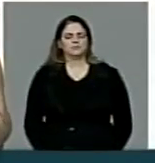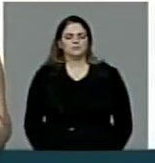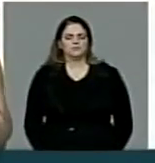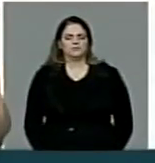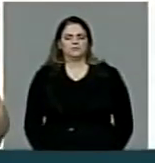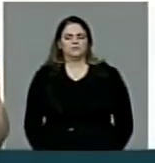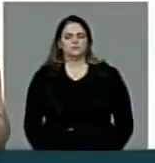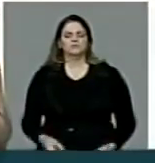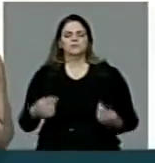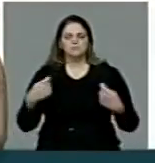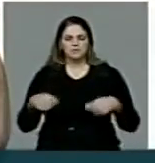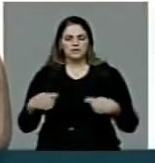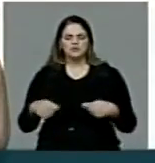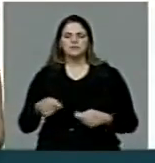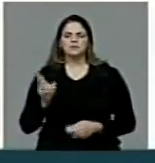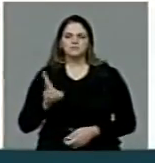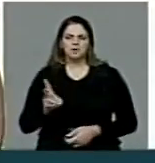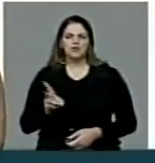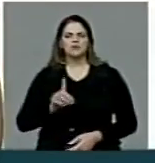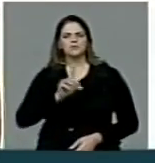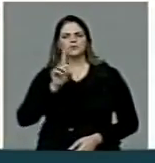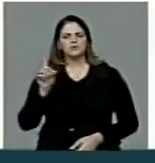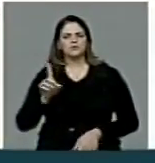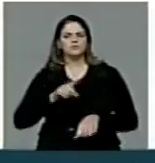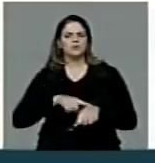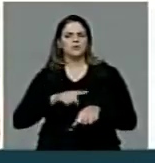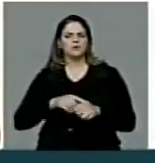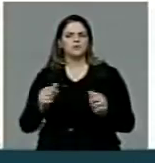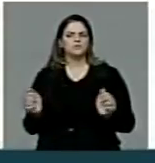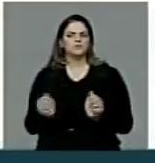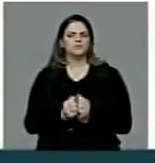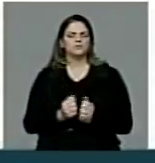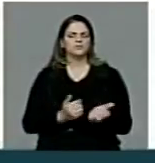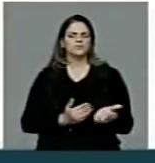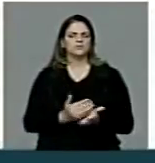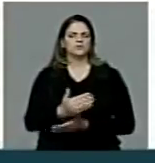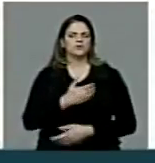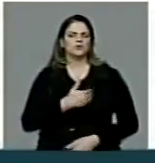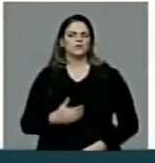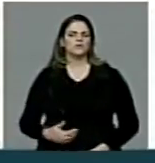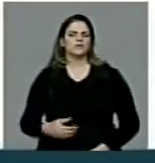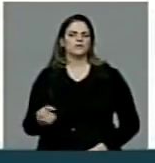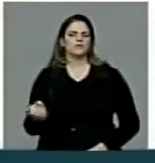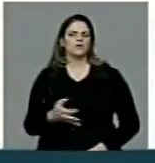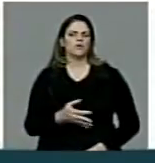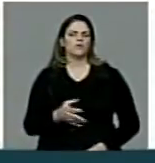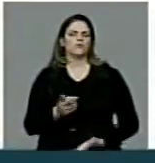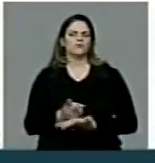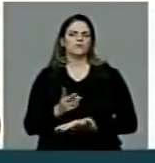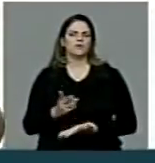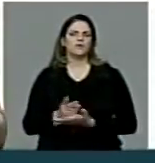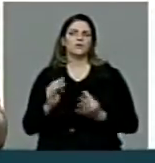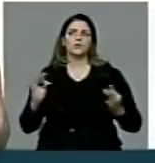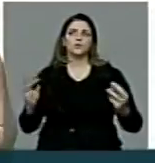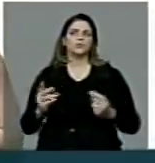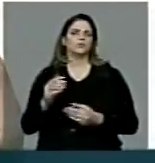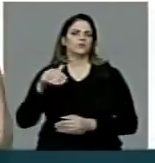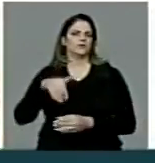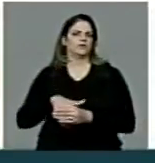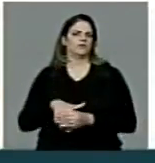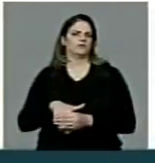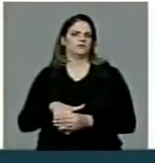Coincidência de eleições, porque como disse, e eu me associo ao deputado Amaury, dinâmico deputado Amaury,